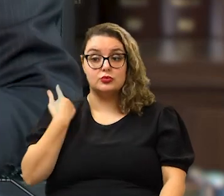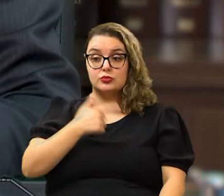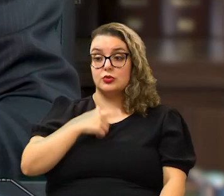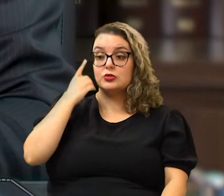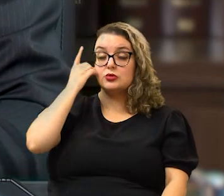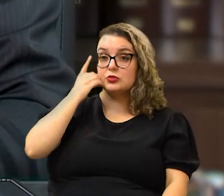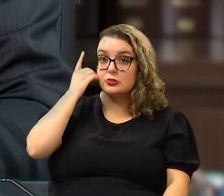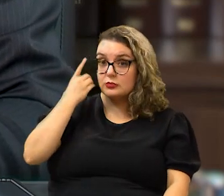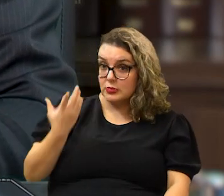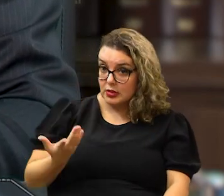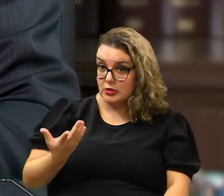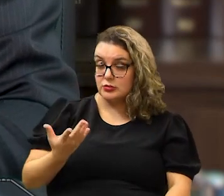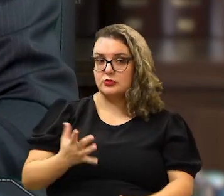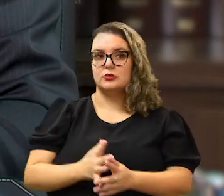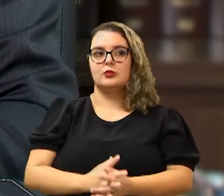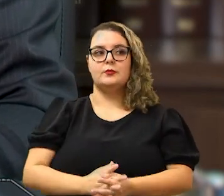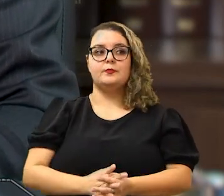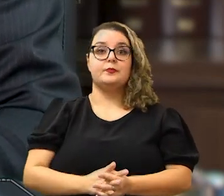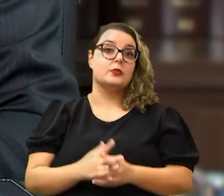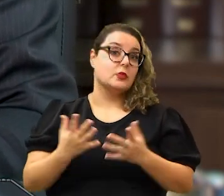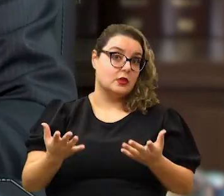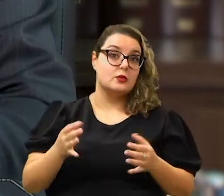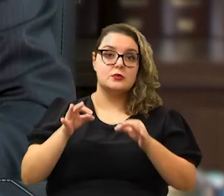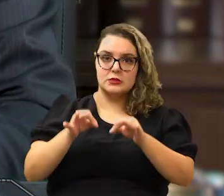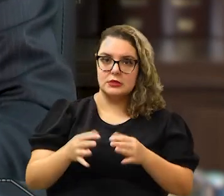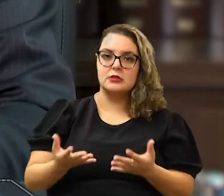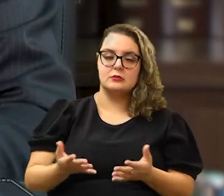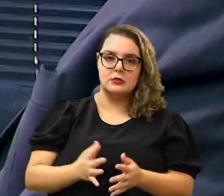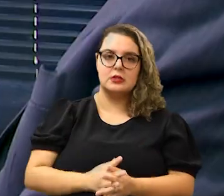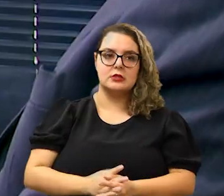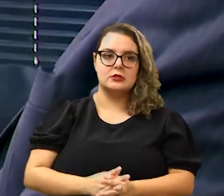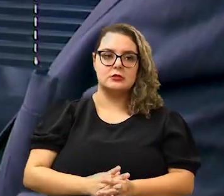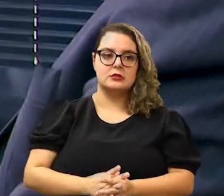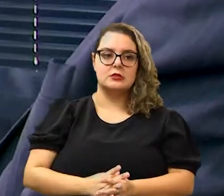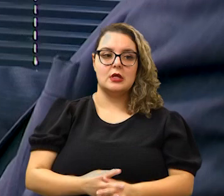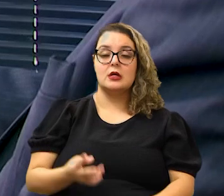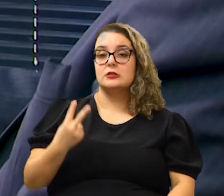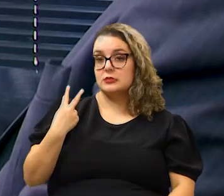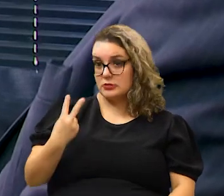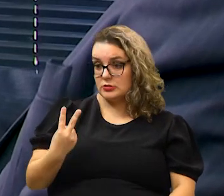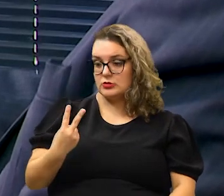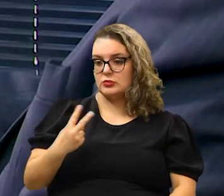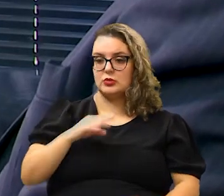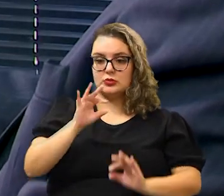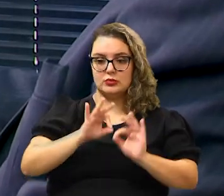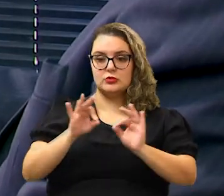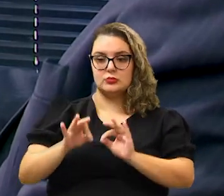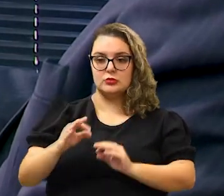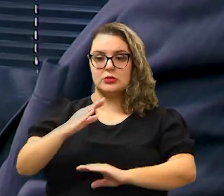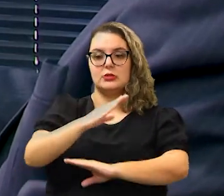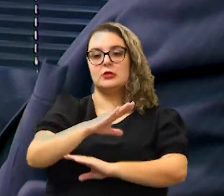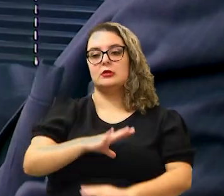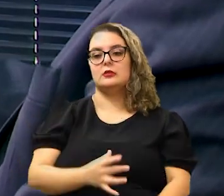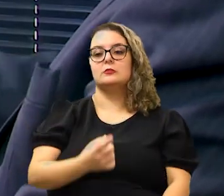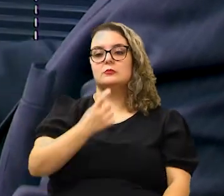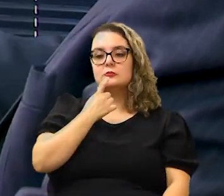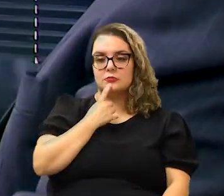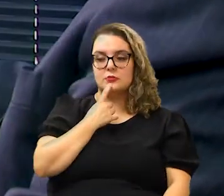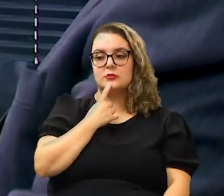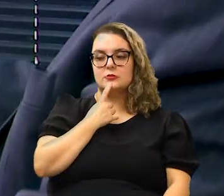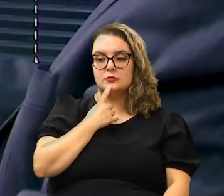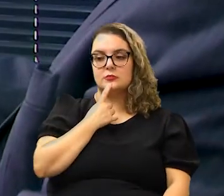Então, certamente, esses dois projetos da Câmara Municipal de Campinas